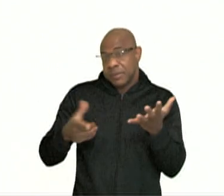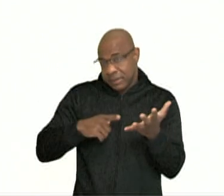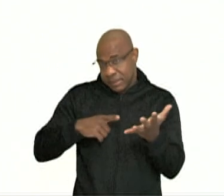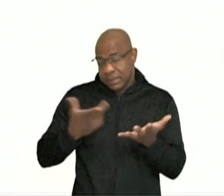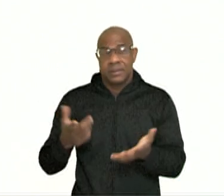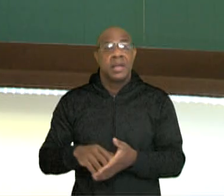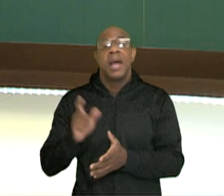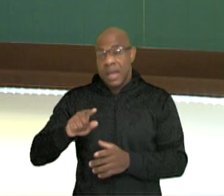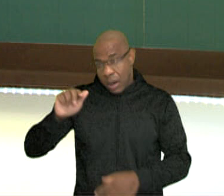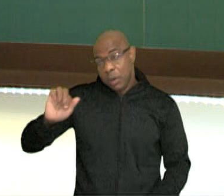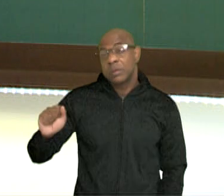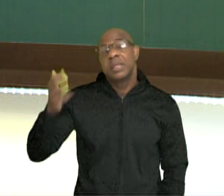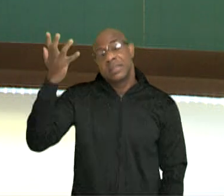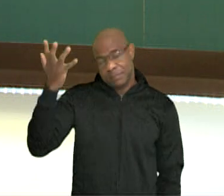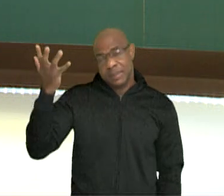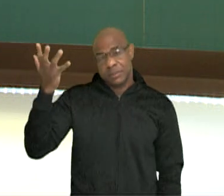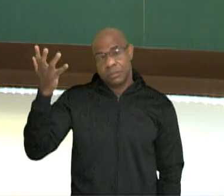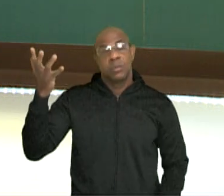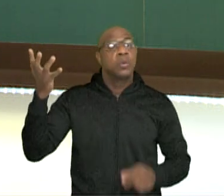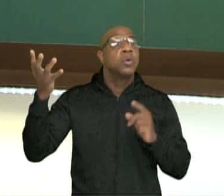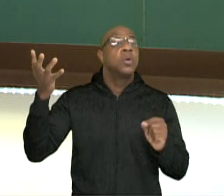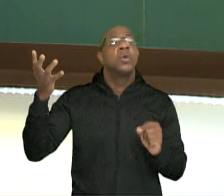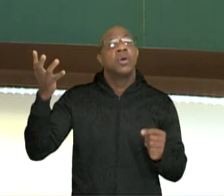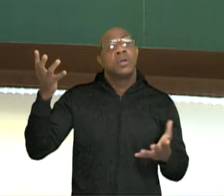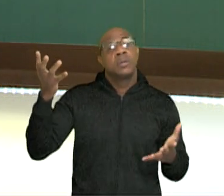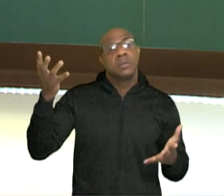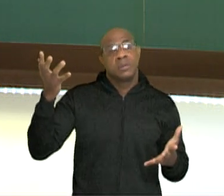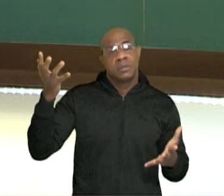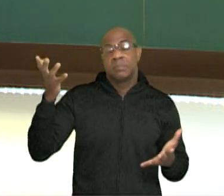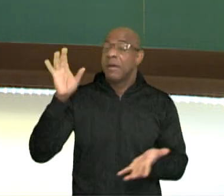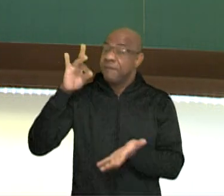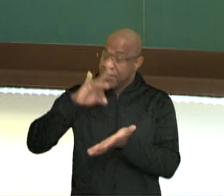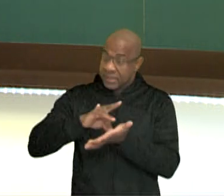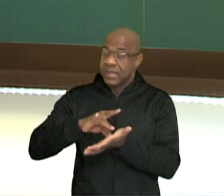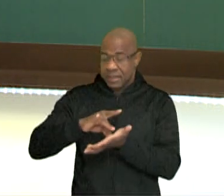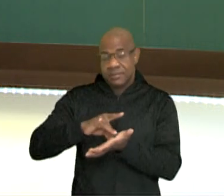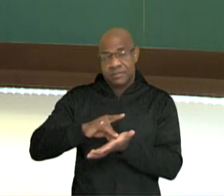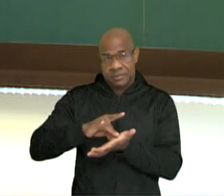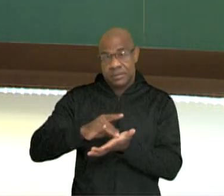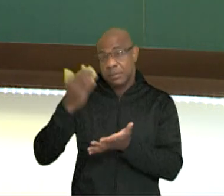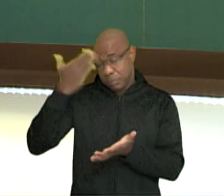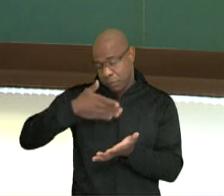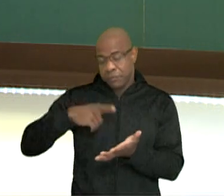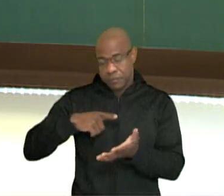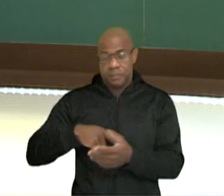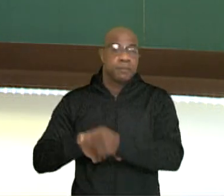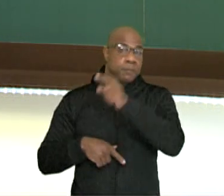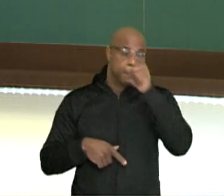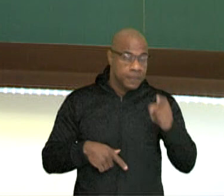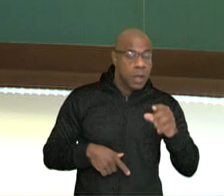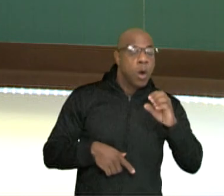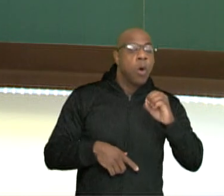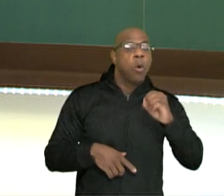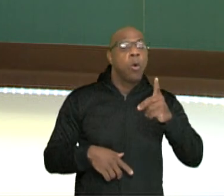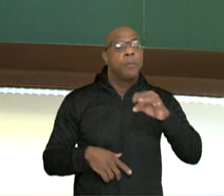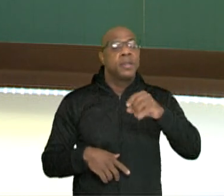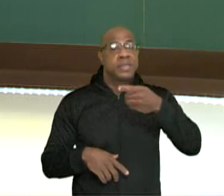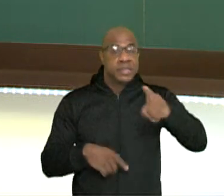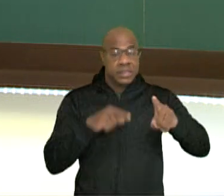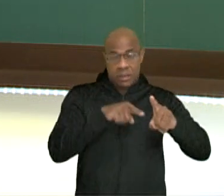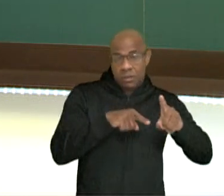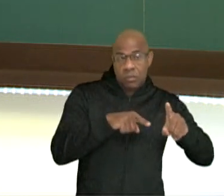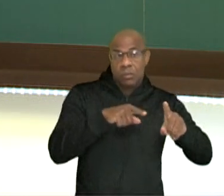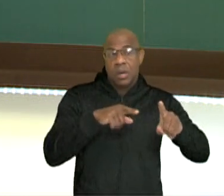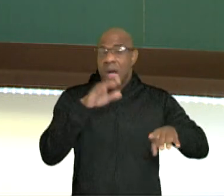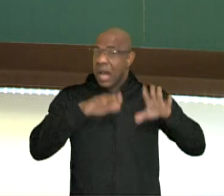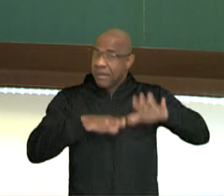É um acontecimento, ali uma verdade, algo comprovado. Já a opinião, né, às vezes